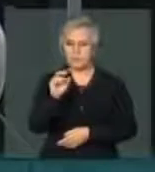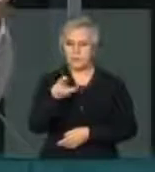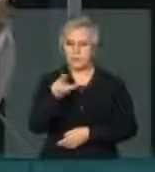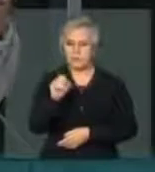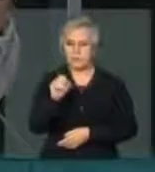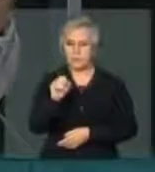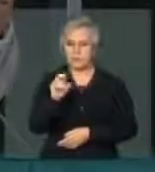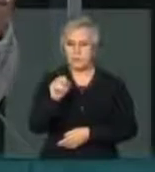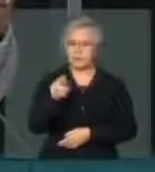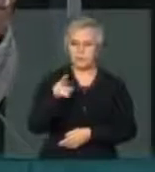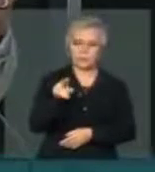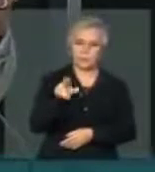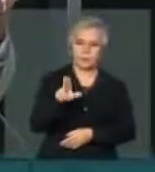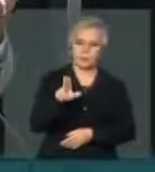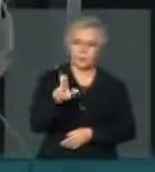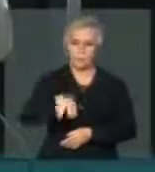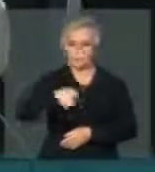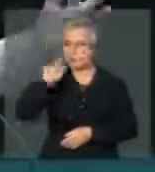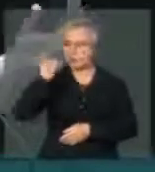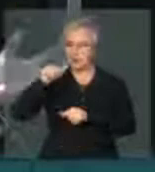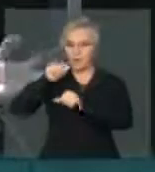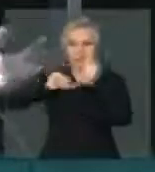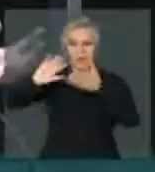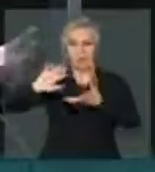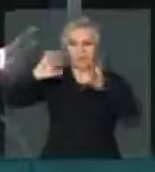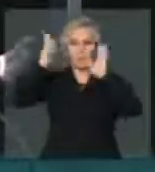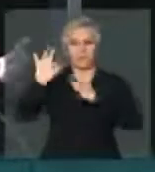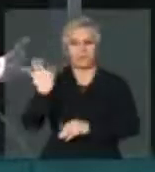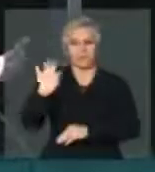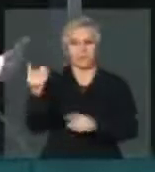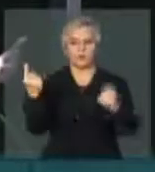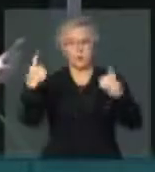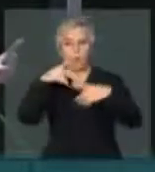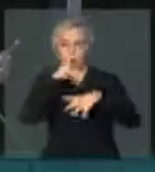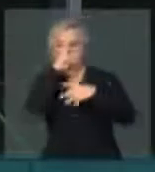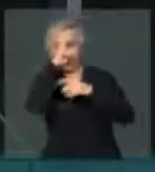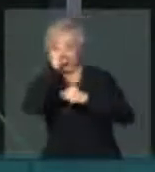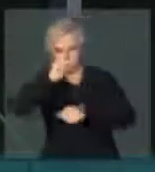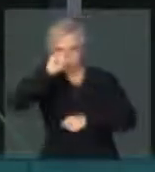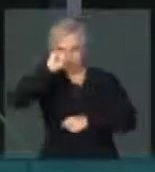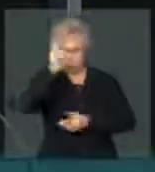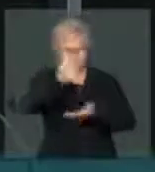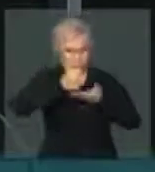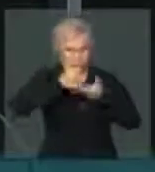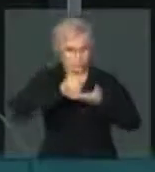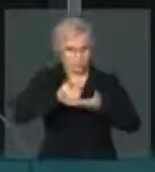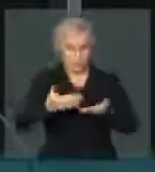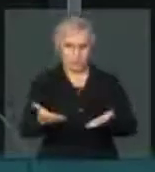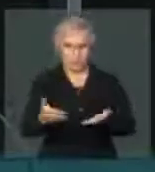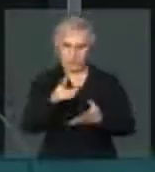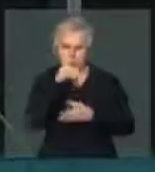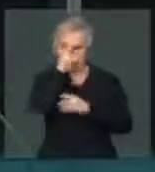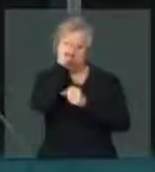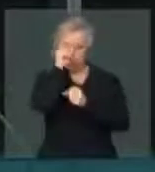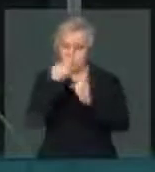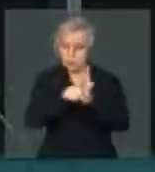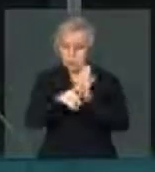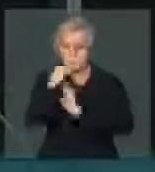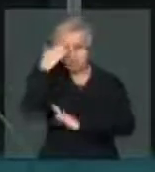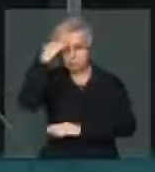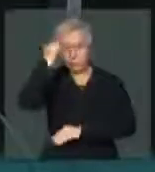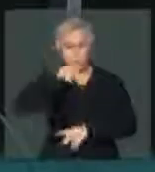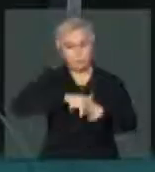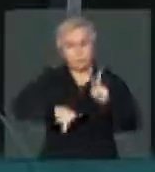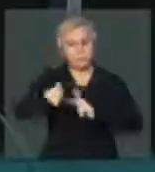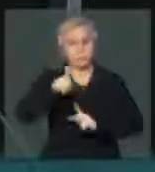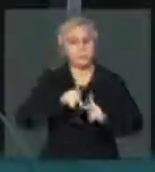lá no auge da Revolução Francesa, contra o poder absolutista, a soberania popular